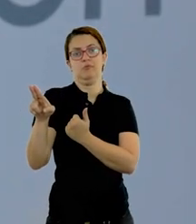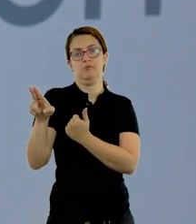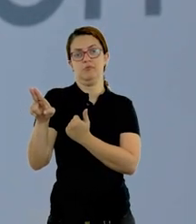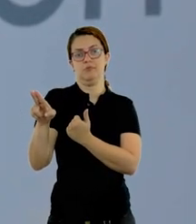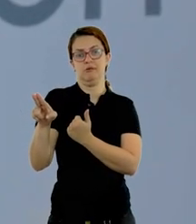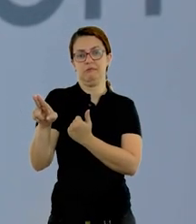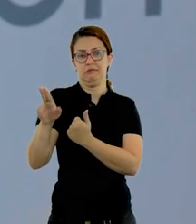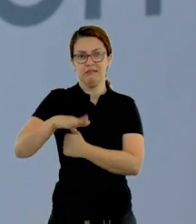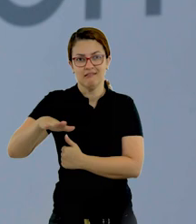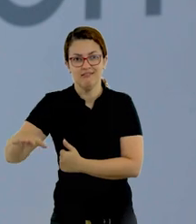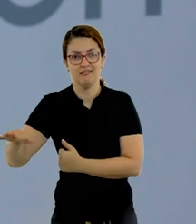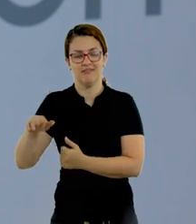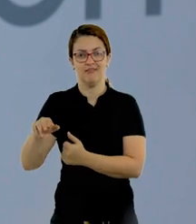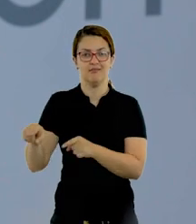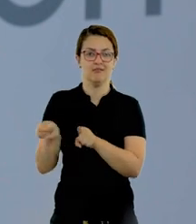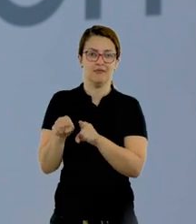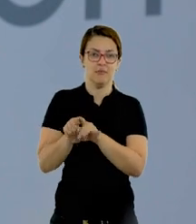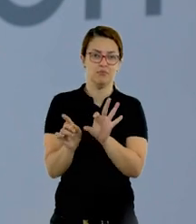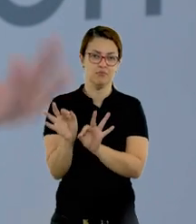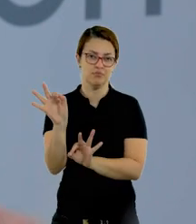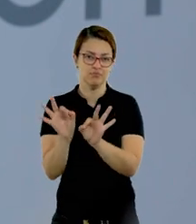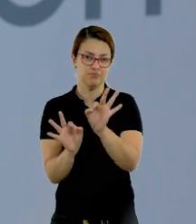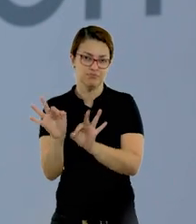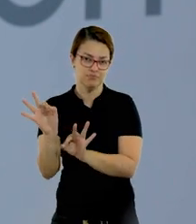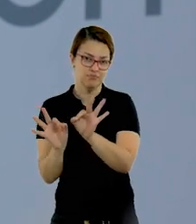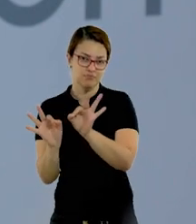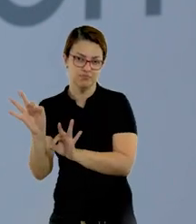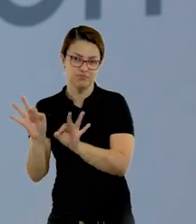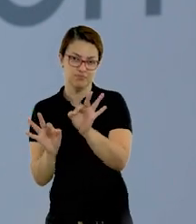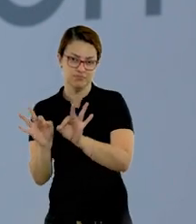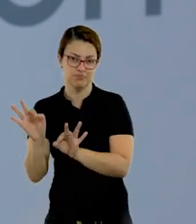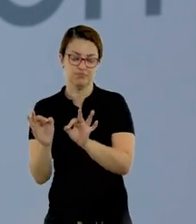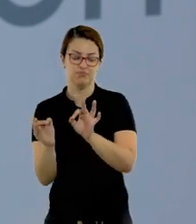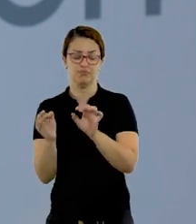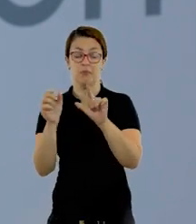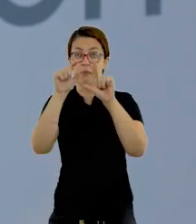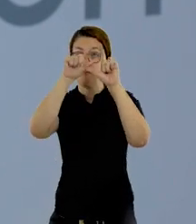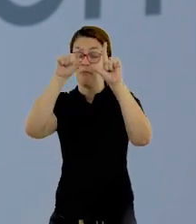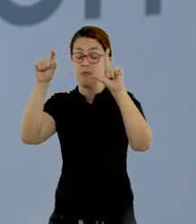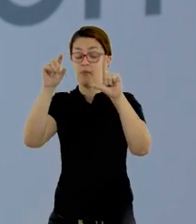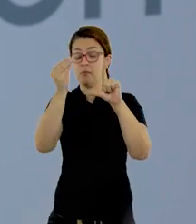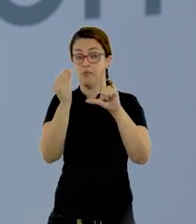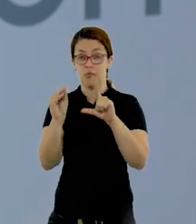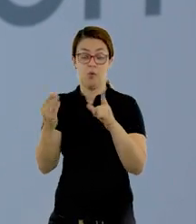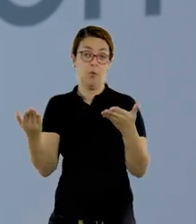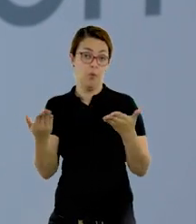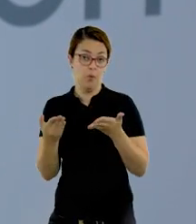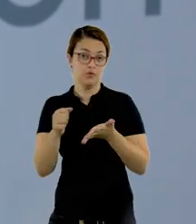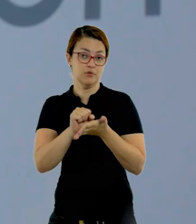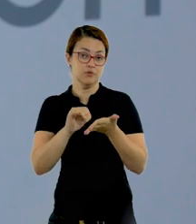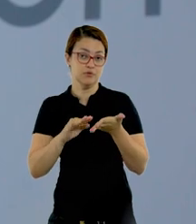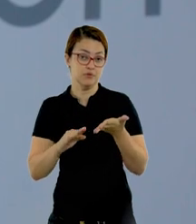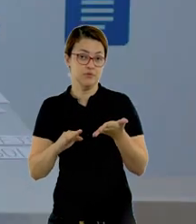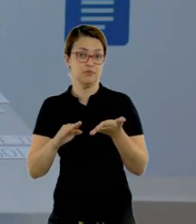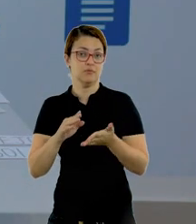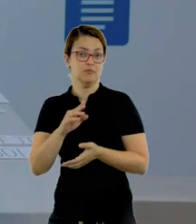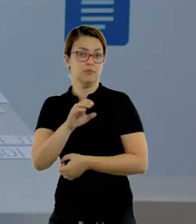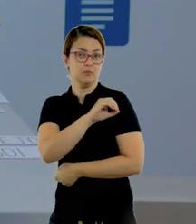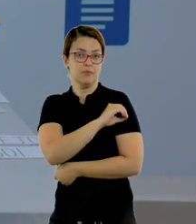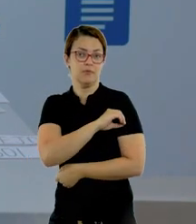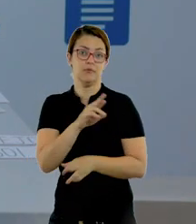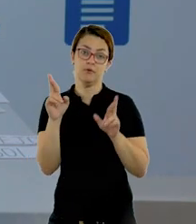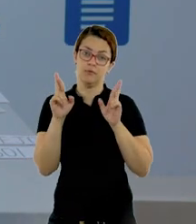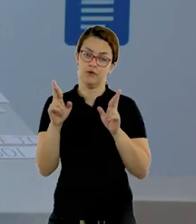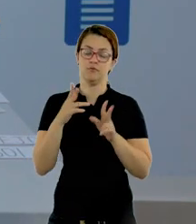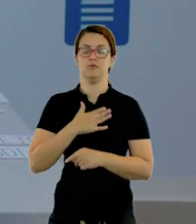palavra criançada pelo nome das crianças e assim fazer um trabalho mais complexo com as letras móveis. Bom,